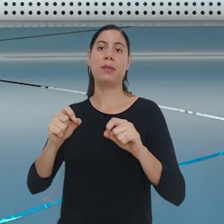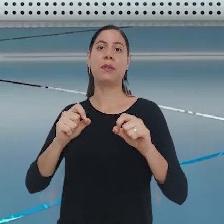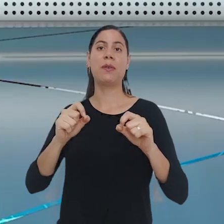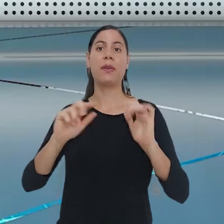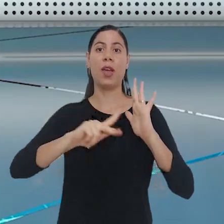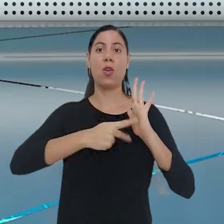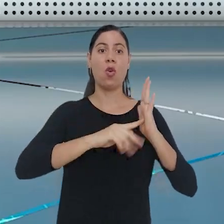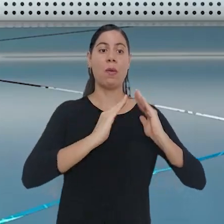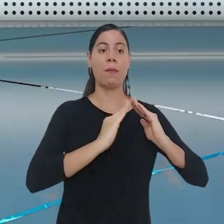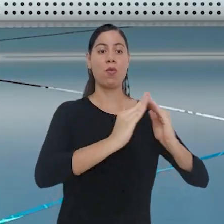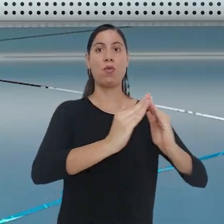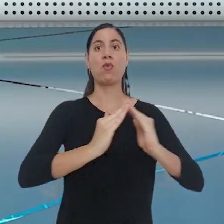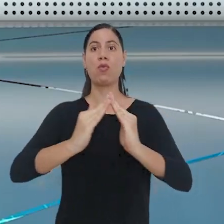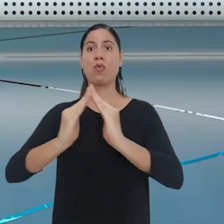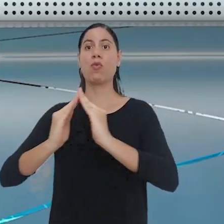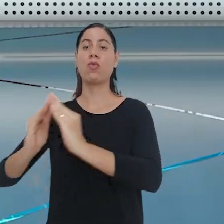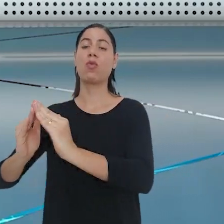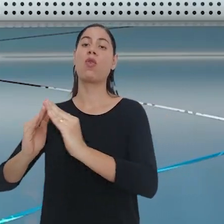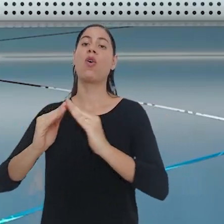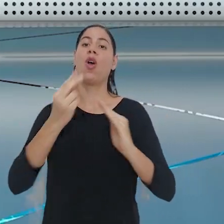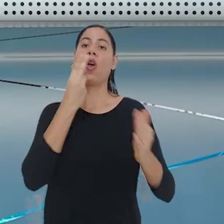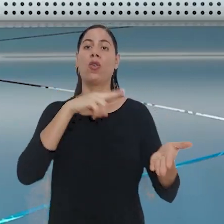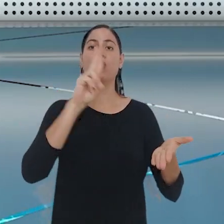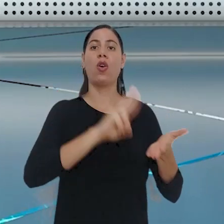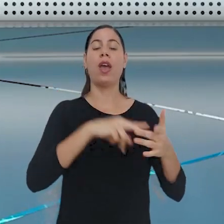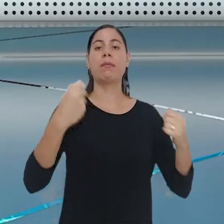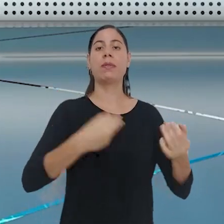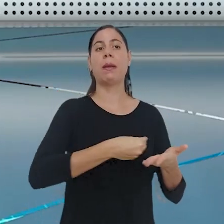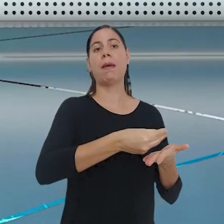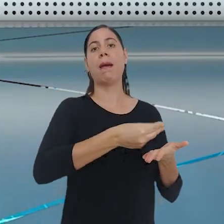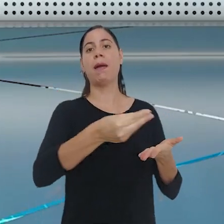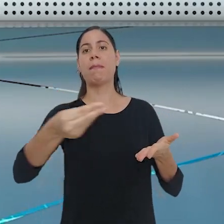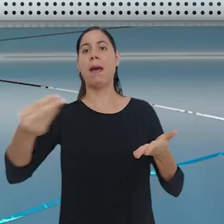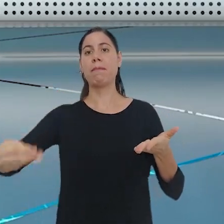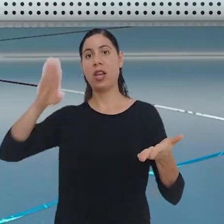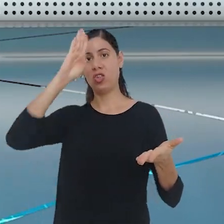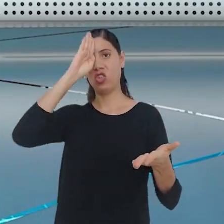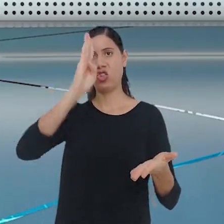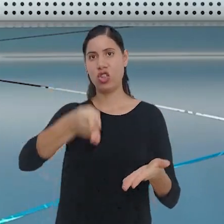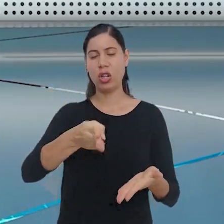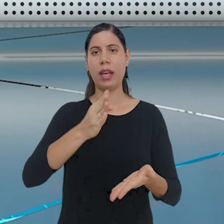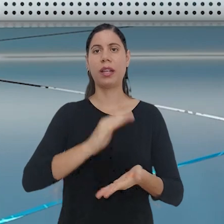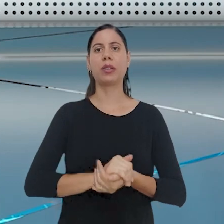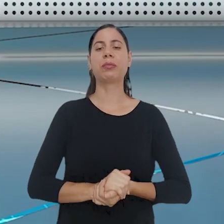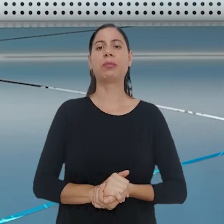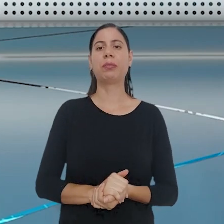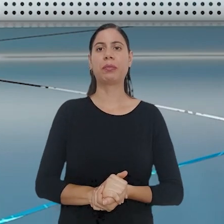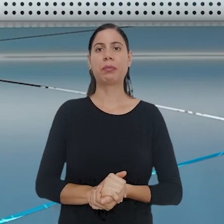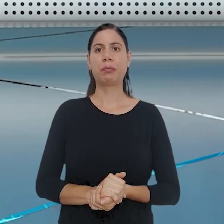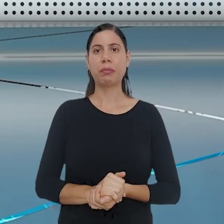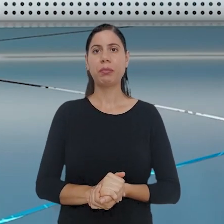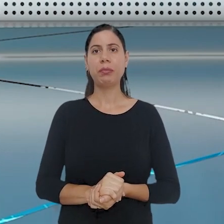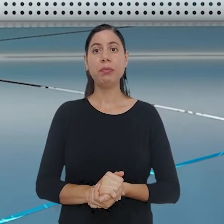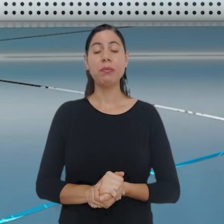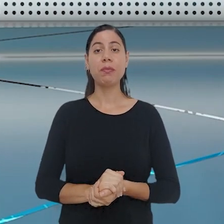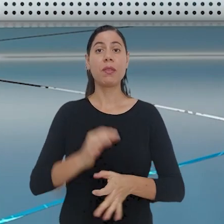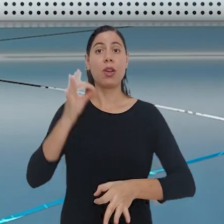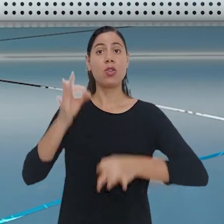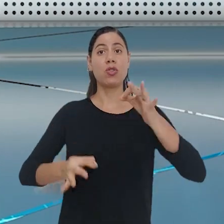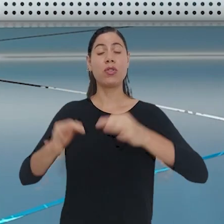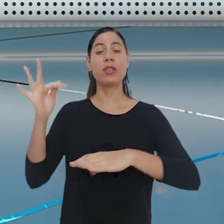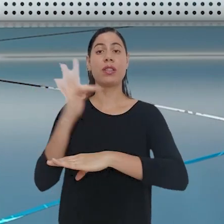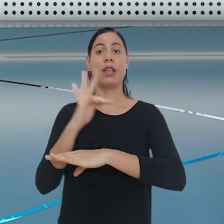condomínio horizontal, Correios devem entregar correspondências diretamente aos destinatários.